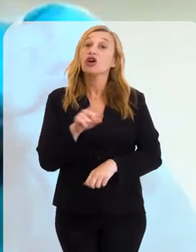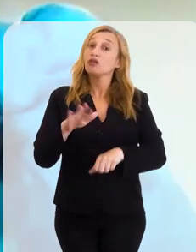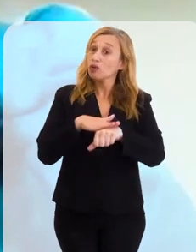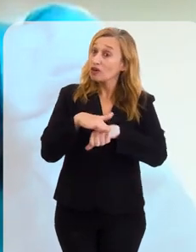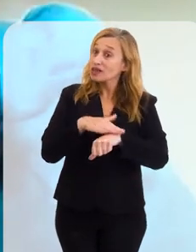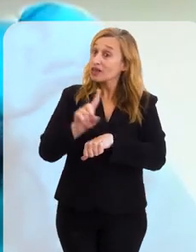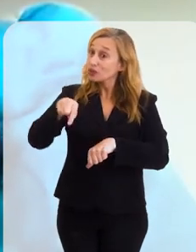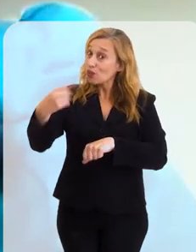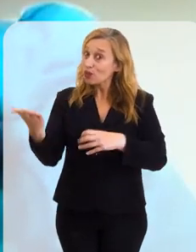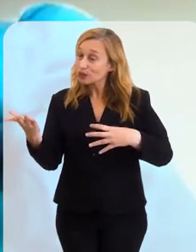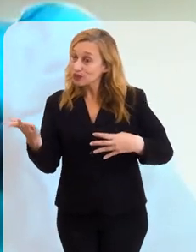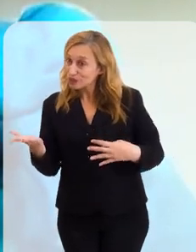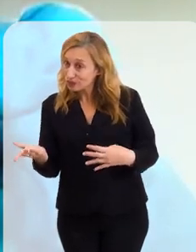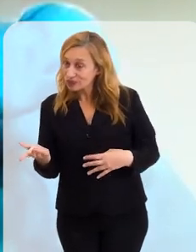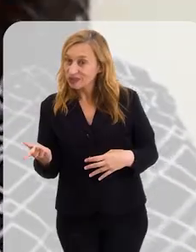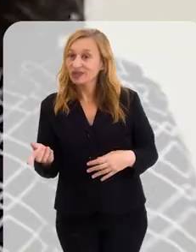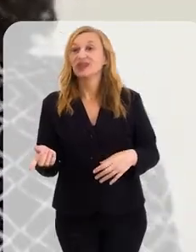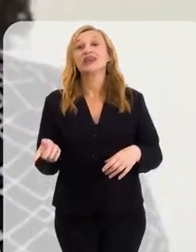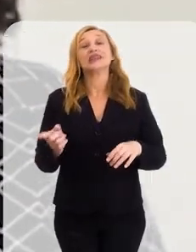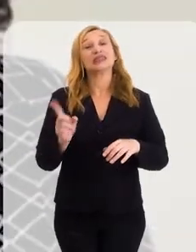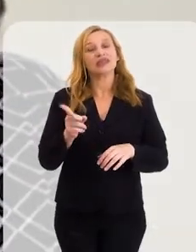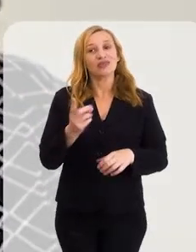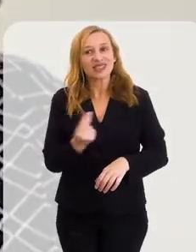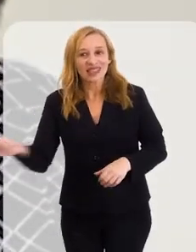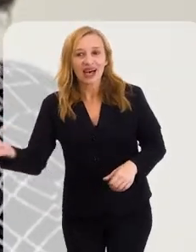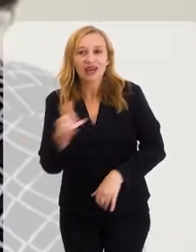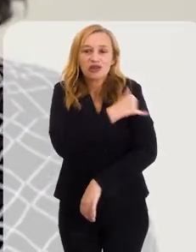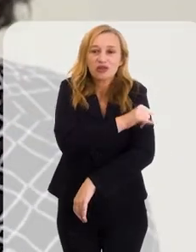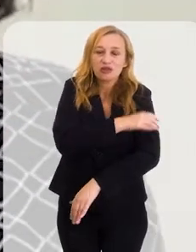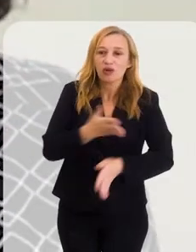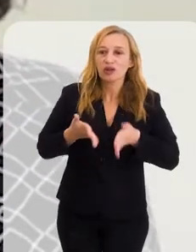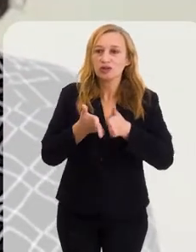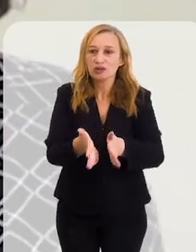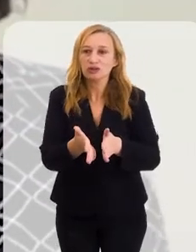inclusive na capacitação de gestores? E é o que a gente vai conversar